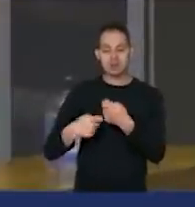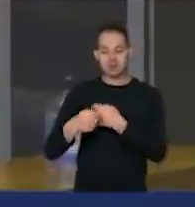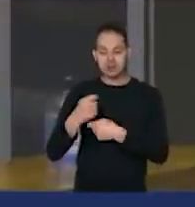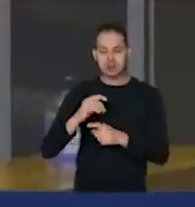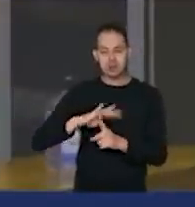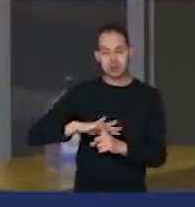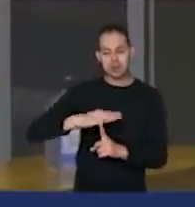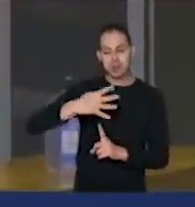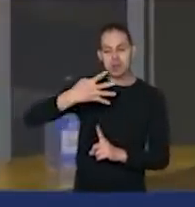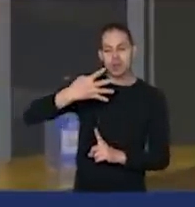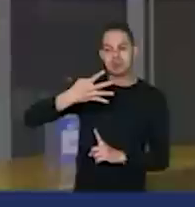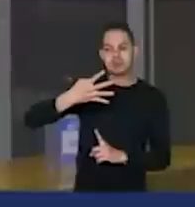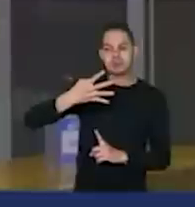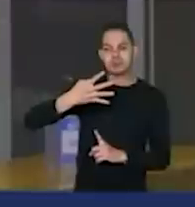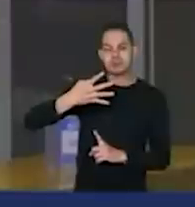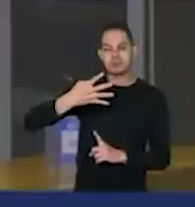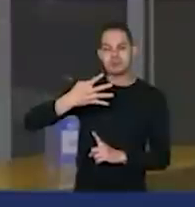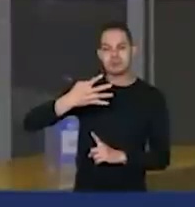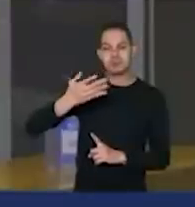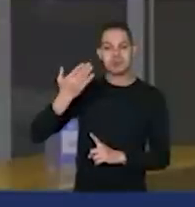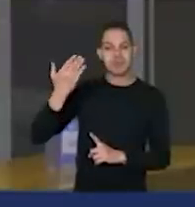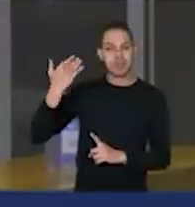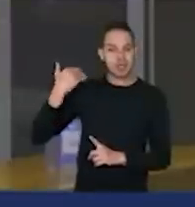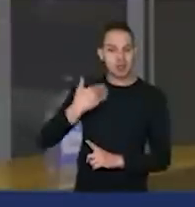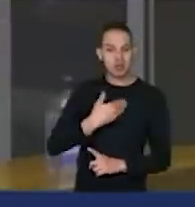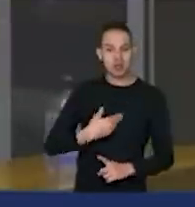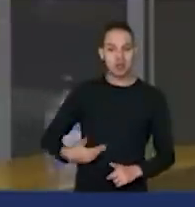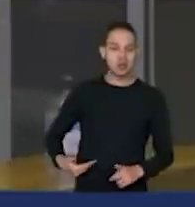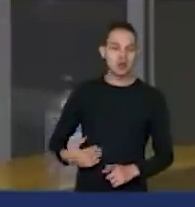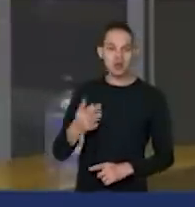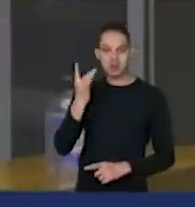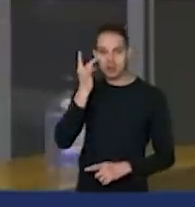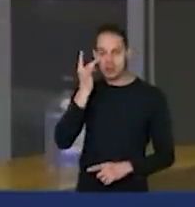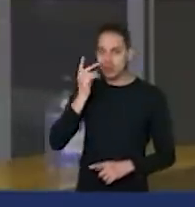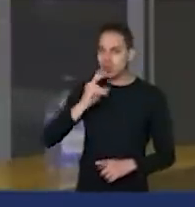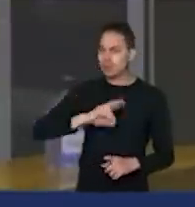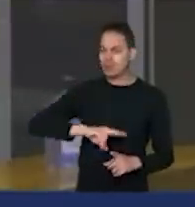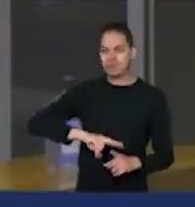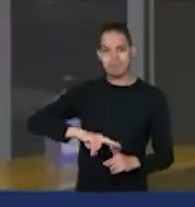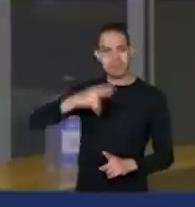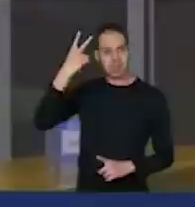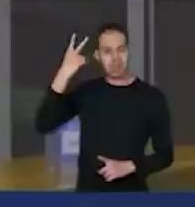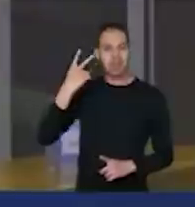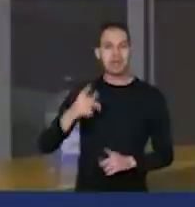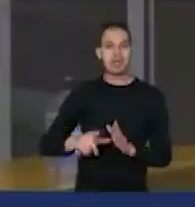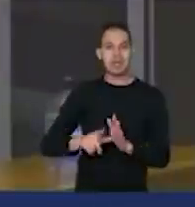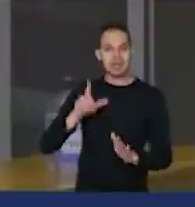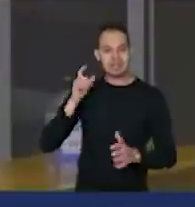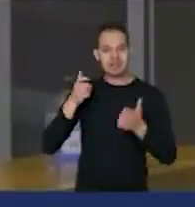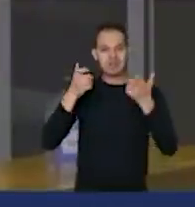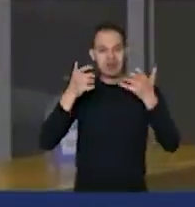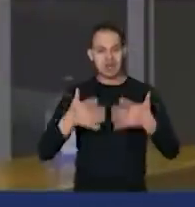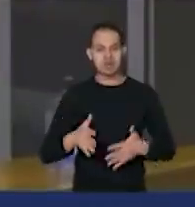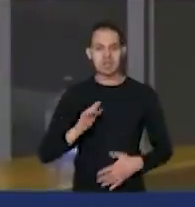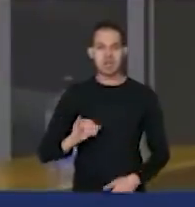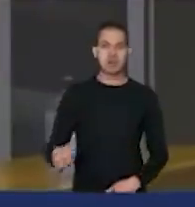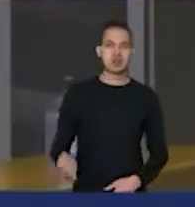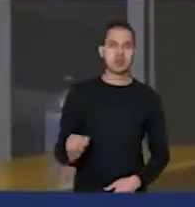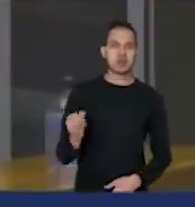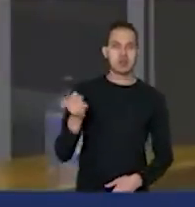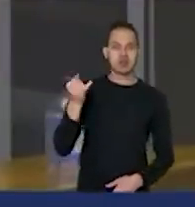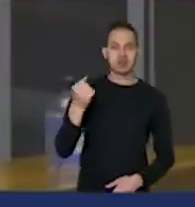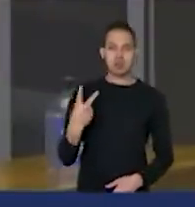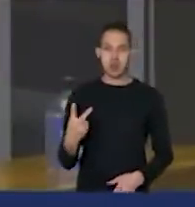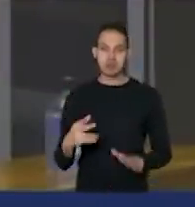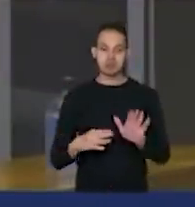superior àquele que foi feito no governo Dilma, é muito maior. Como já foi dito aqui, taxa de juros foi de 2 para